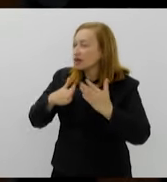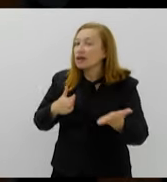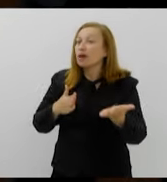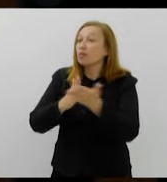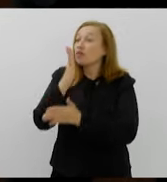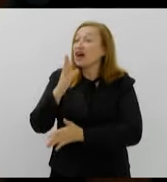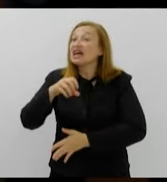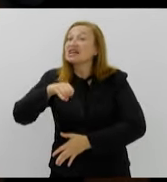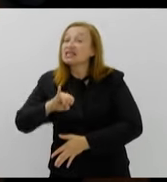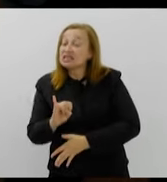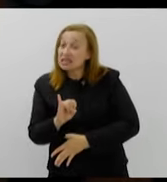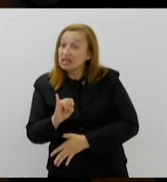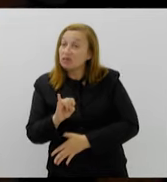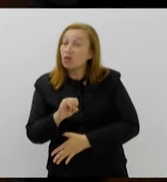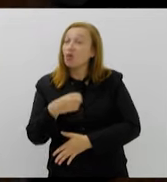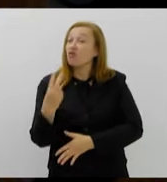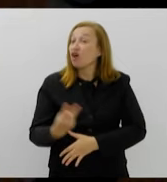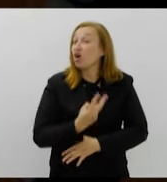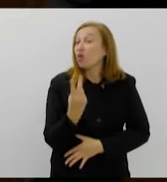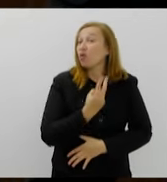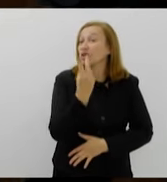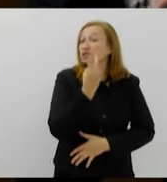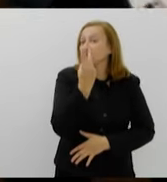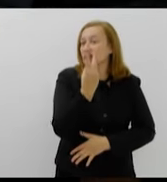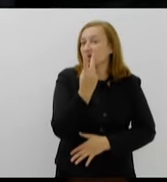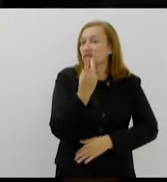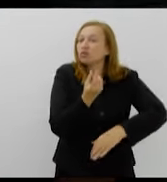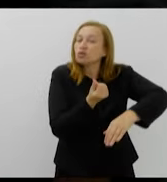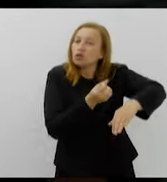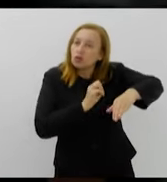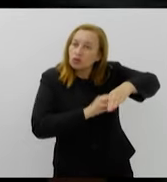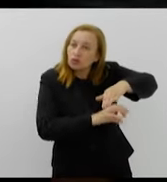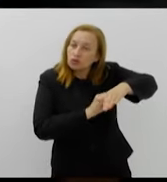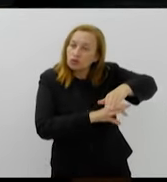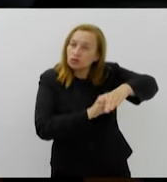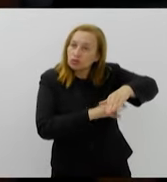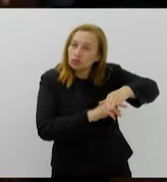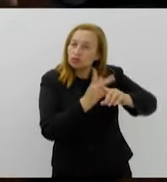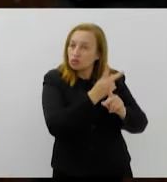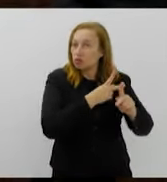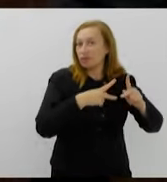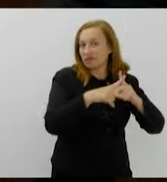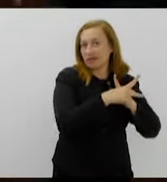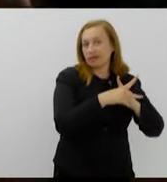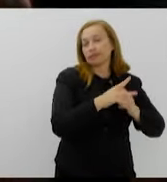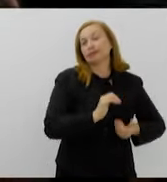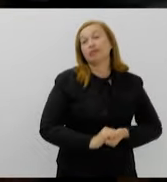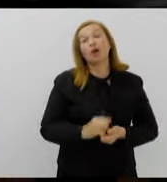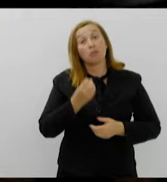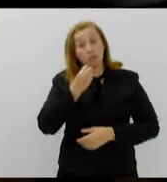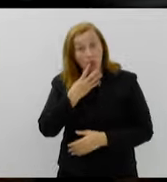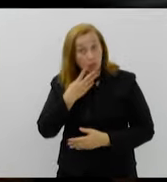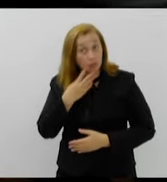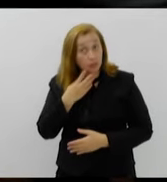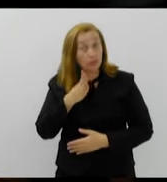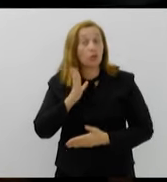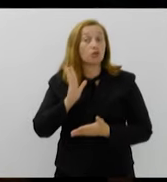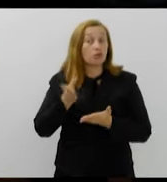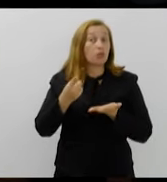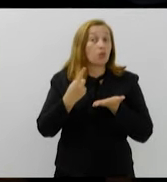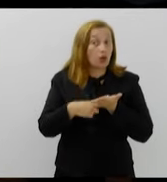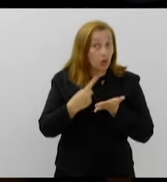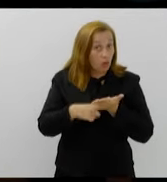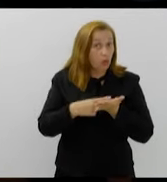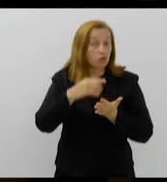fosse preservado o fundo único do Rio previdência bom este acordo